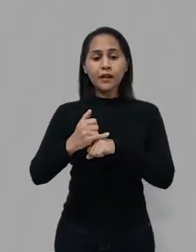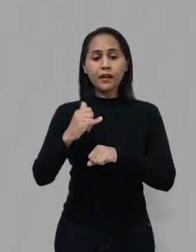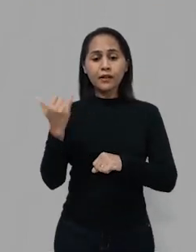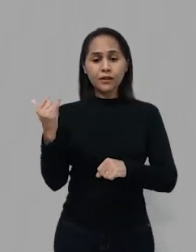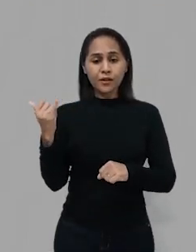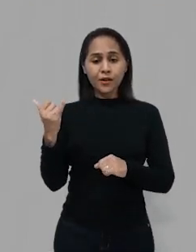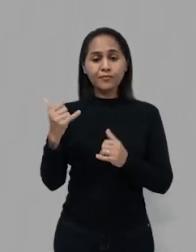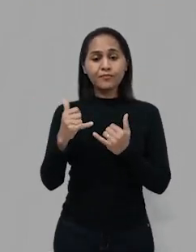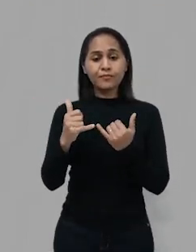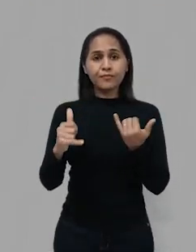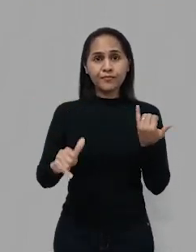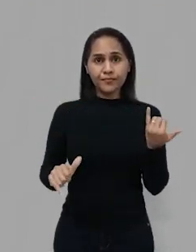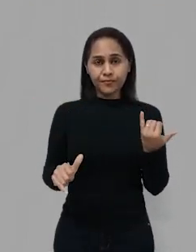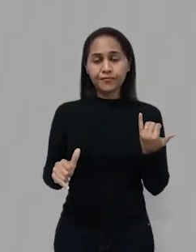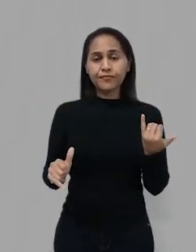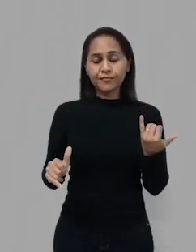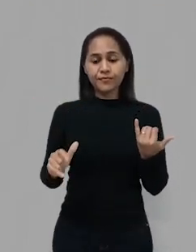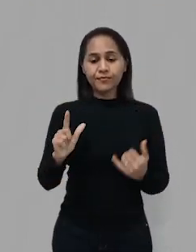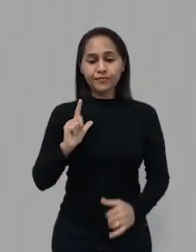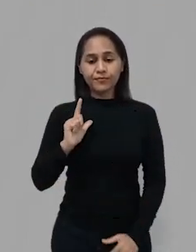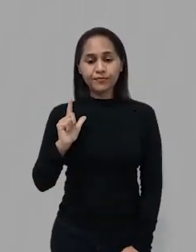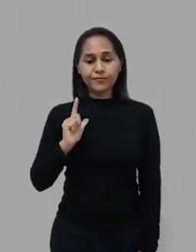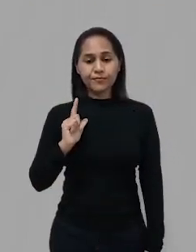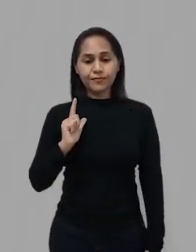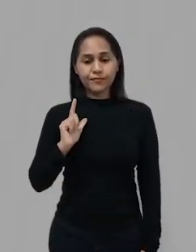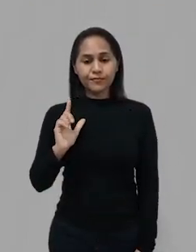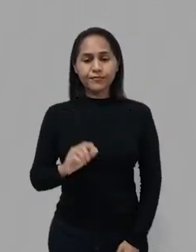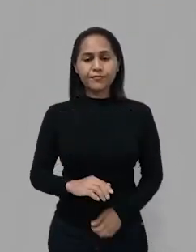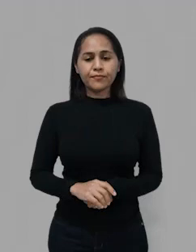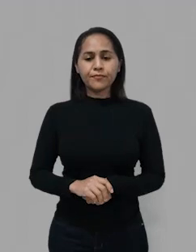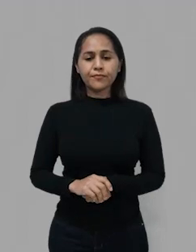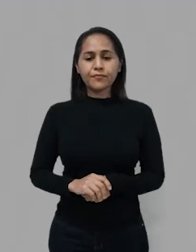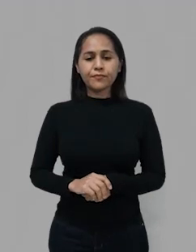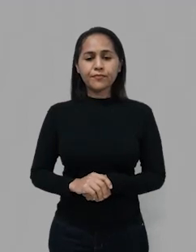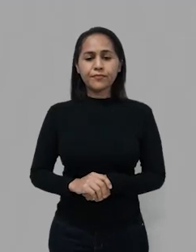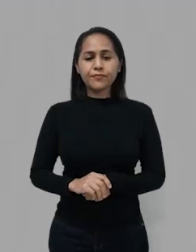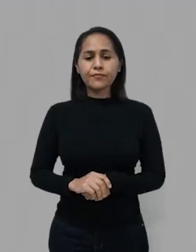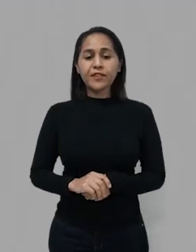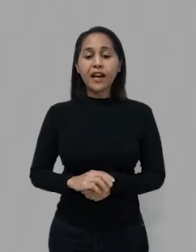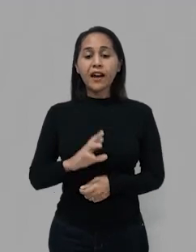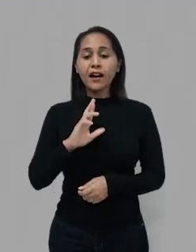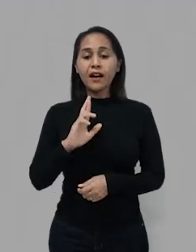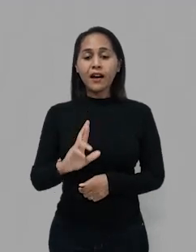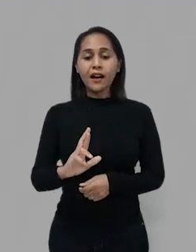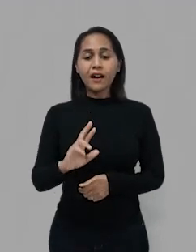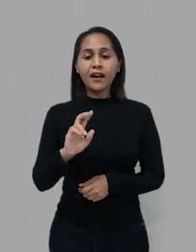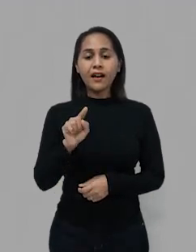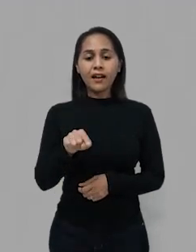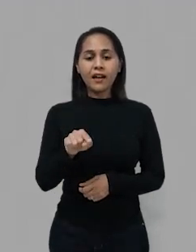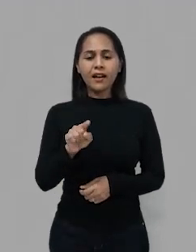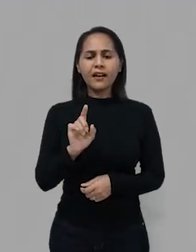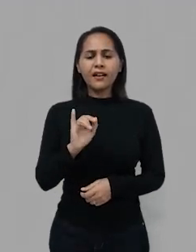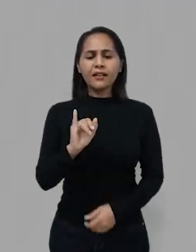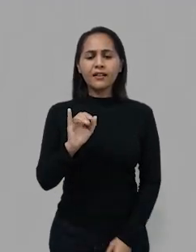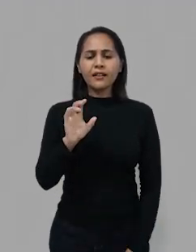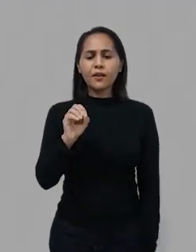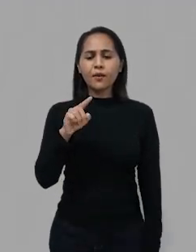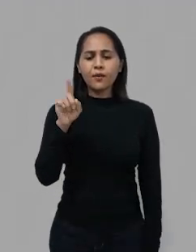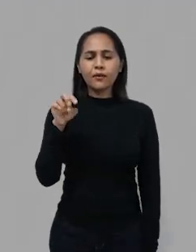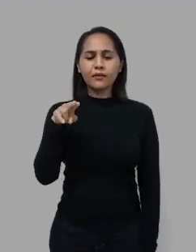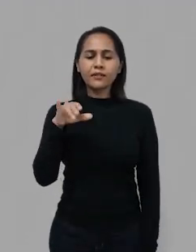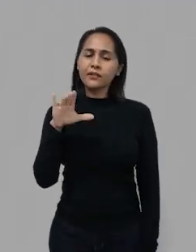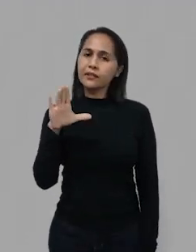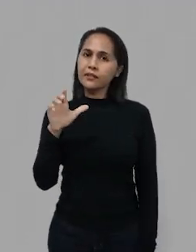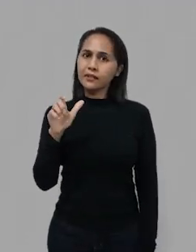a ruptura da ligação, gerando íons. E aí nós vamos ter uma solução iônica. E já sabemos,